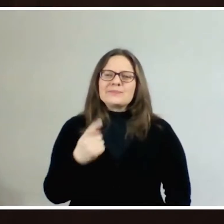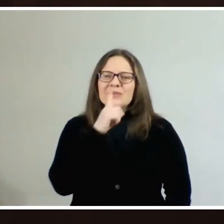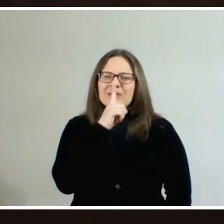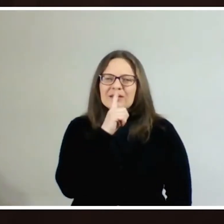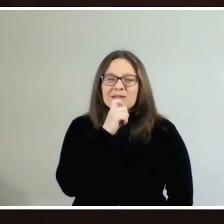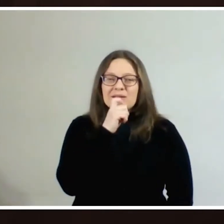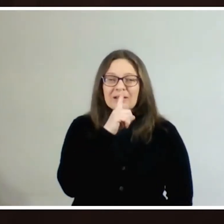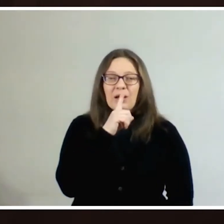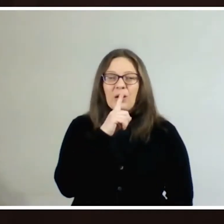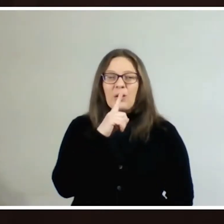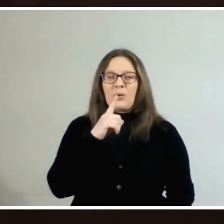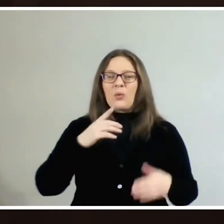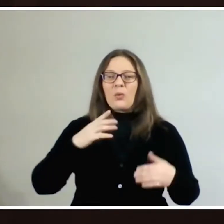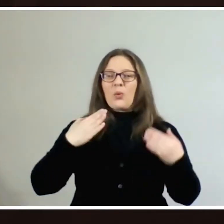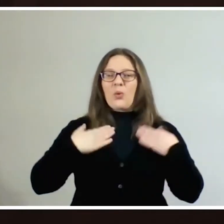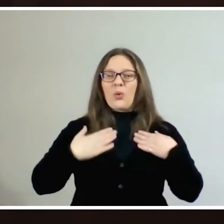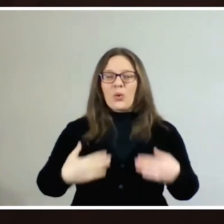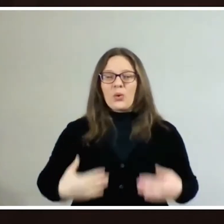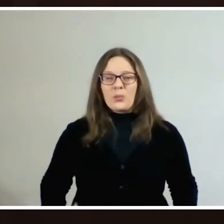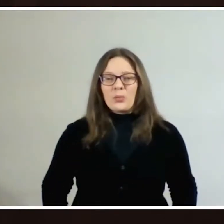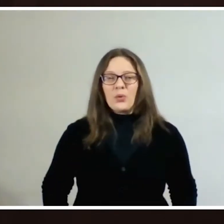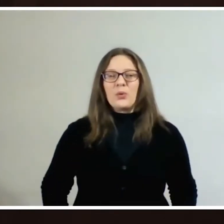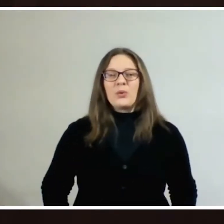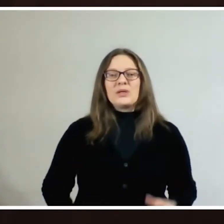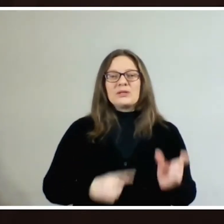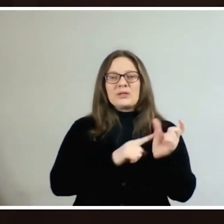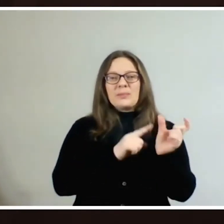de gnosticismo.